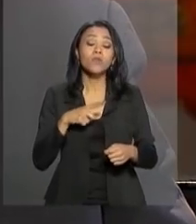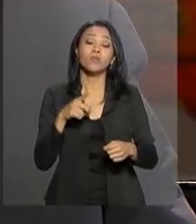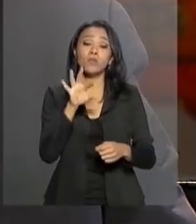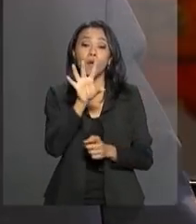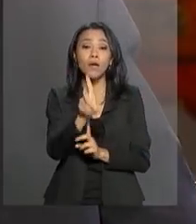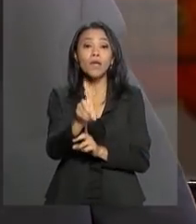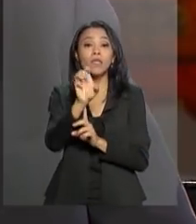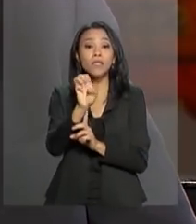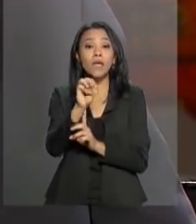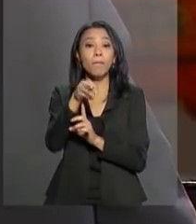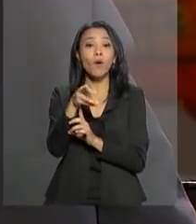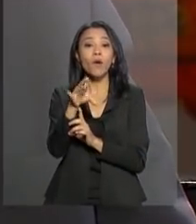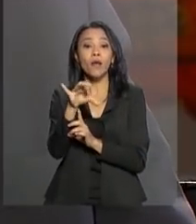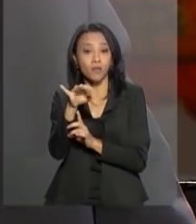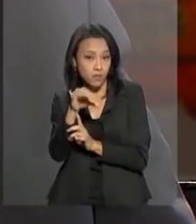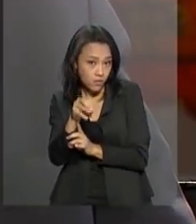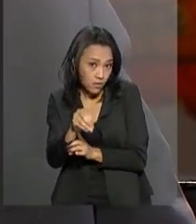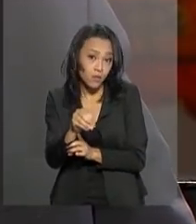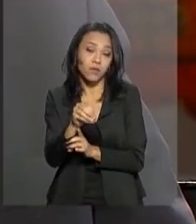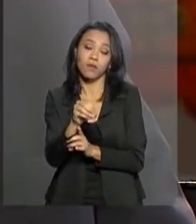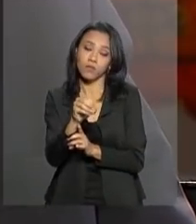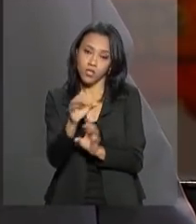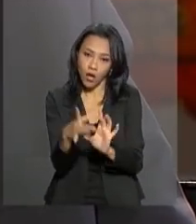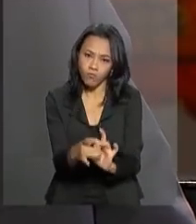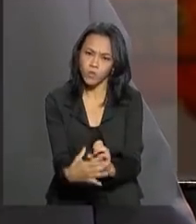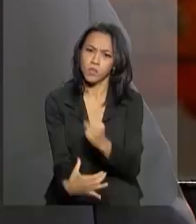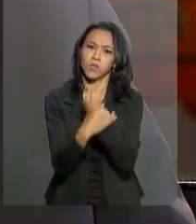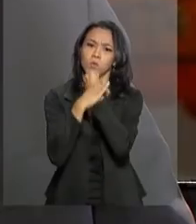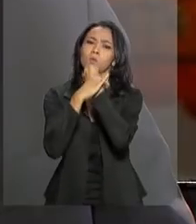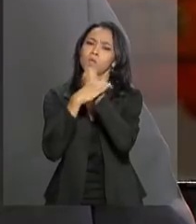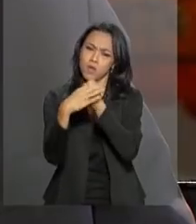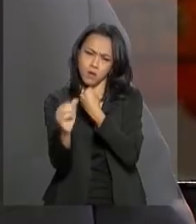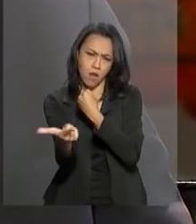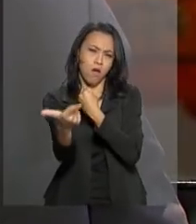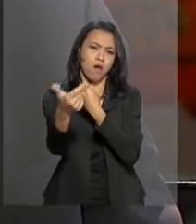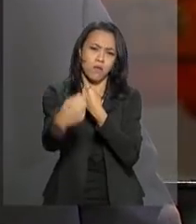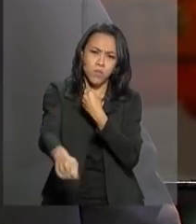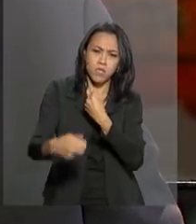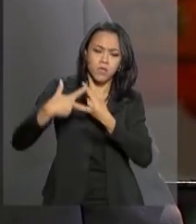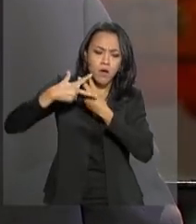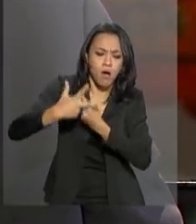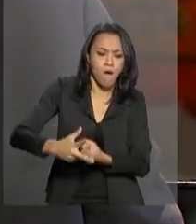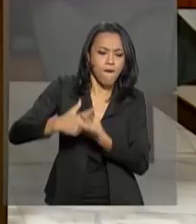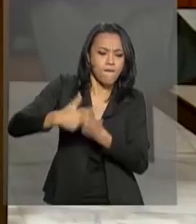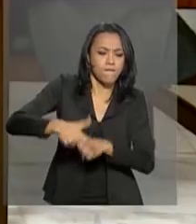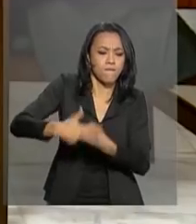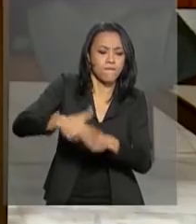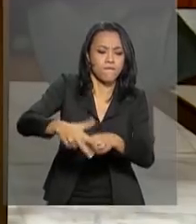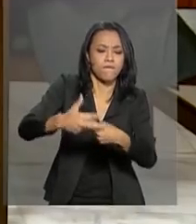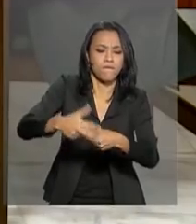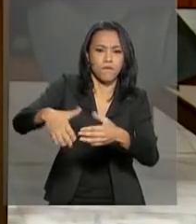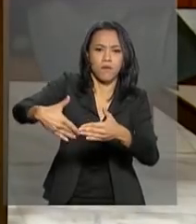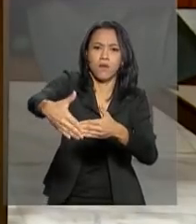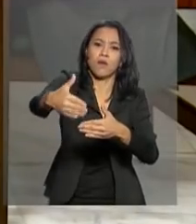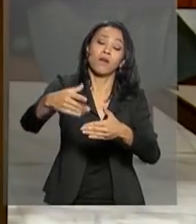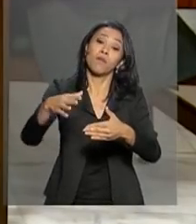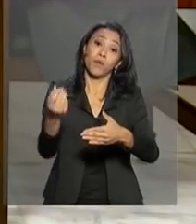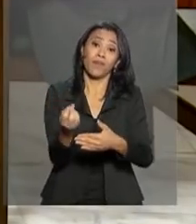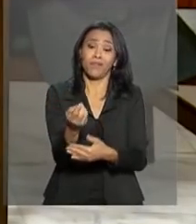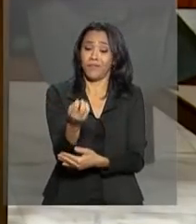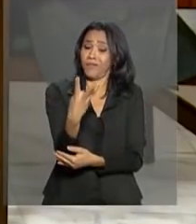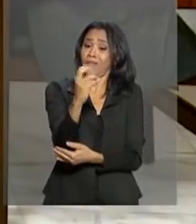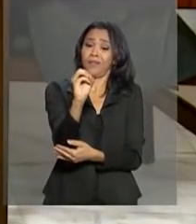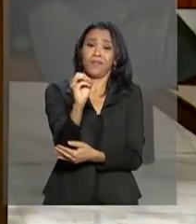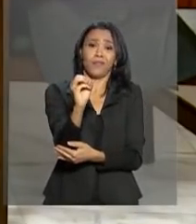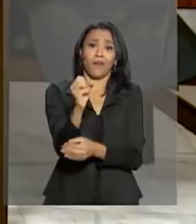solidificada. É claro, ela comporta eventuais melhorias, né? Mas isso é o tempo que vai dizer, porque 30 anos é quase nada